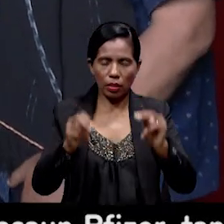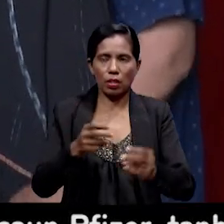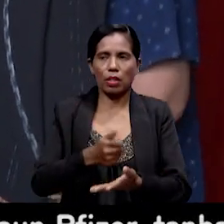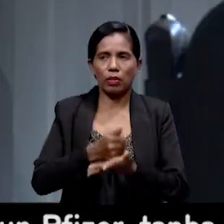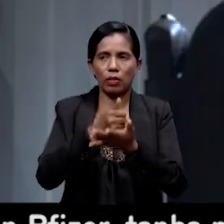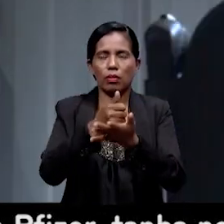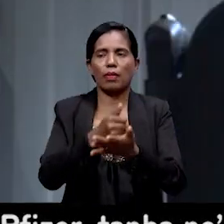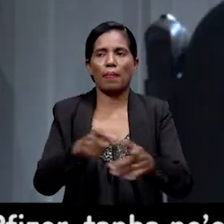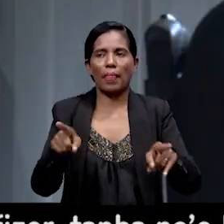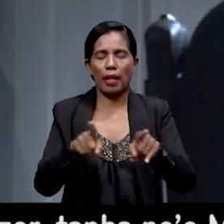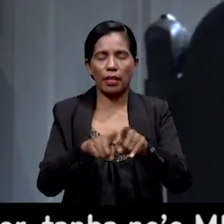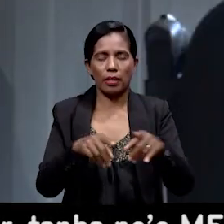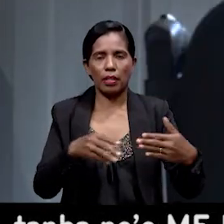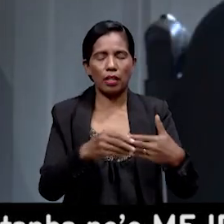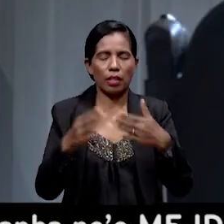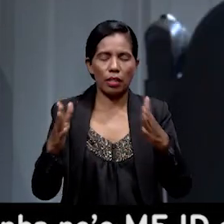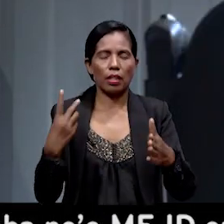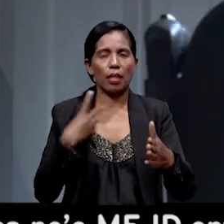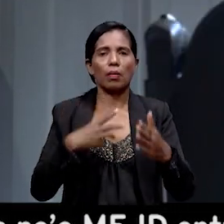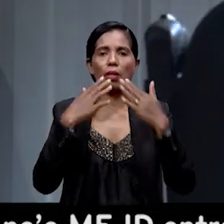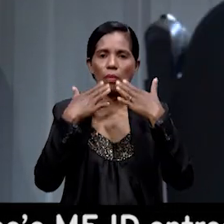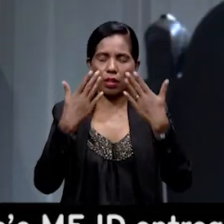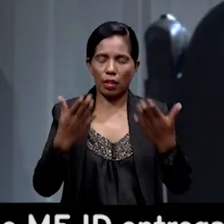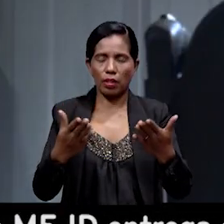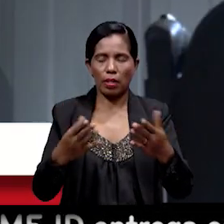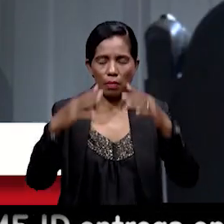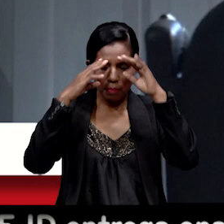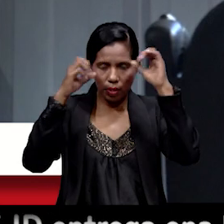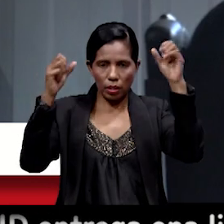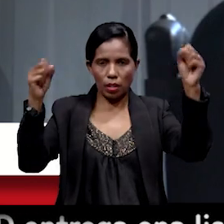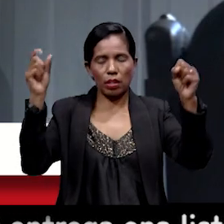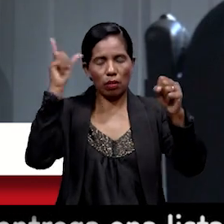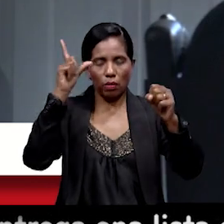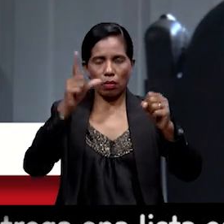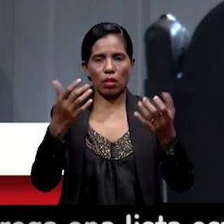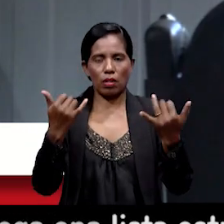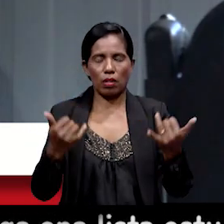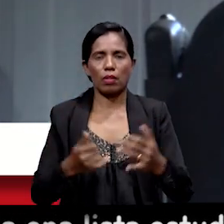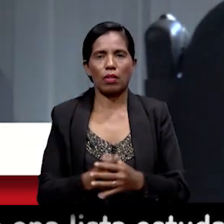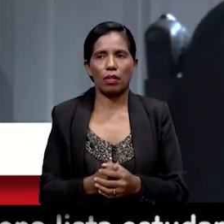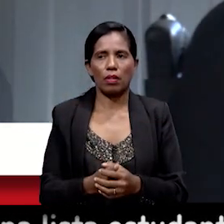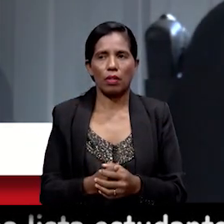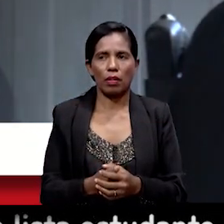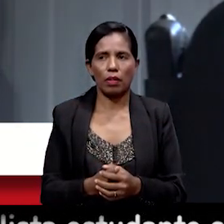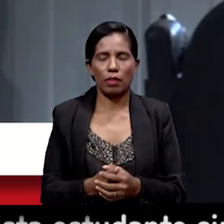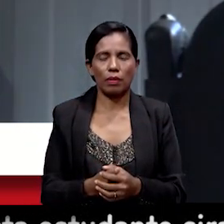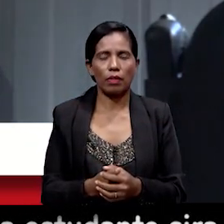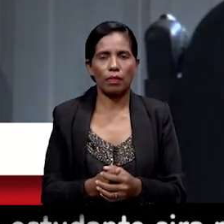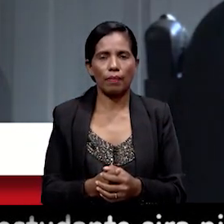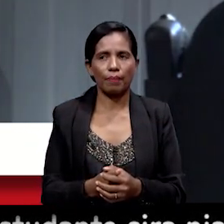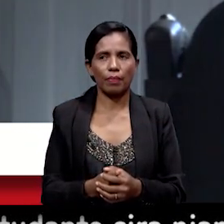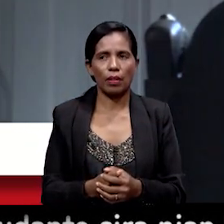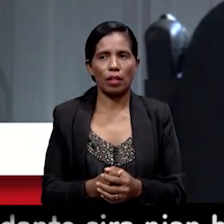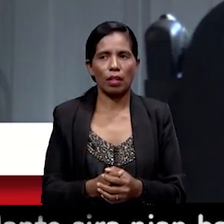Anesan autoridade ami agradece los ba su excelência presidente da república de husi chef casa civil, chef casa militar nia ne